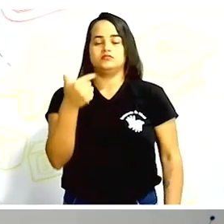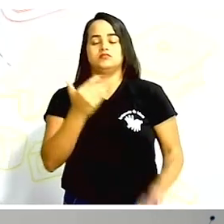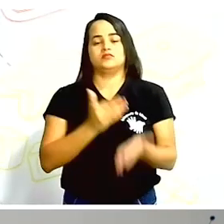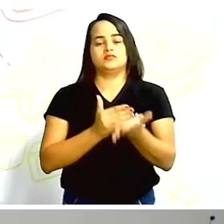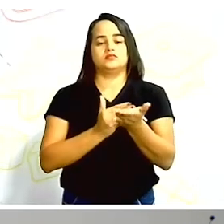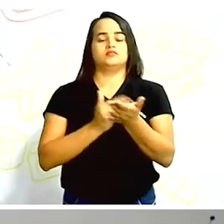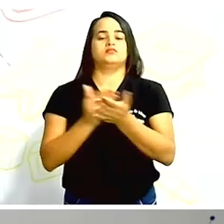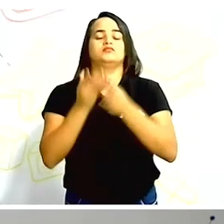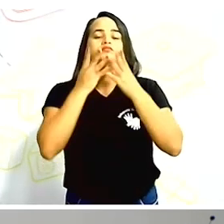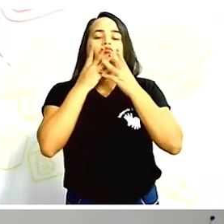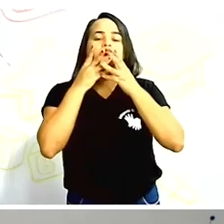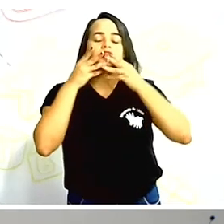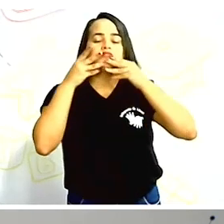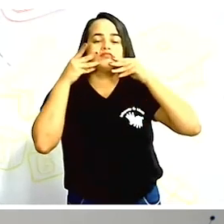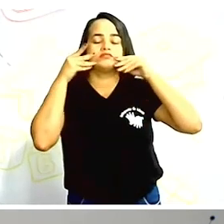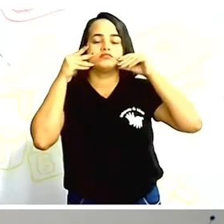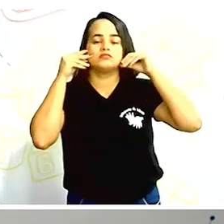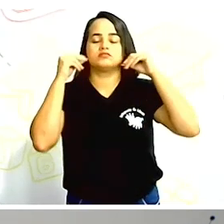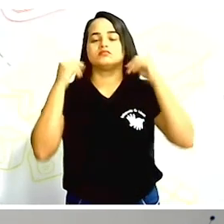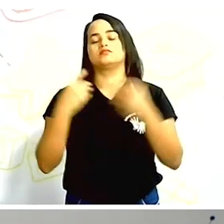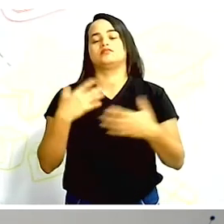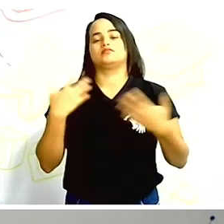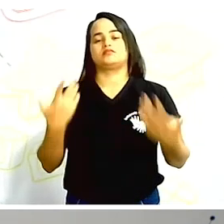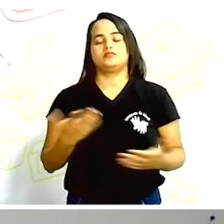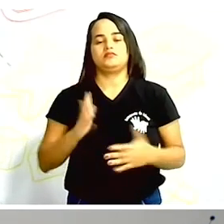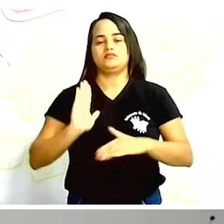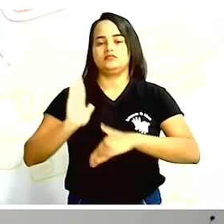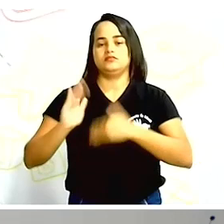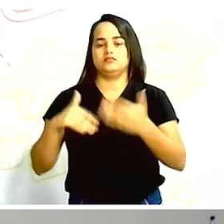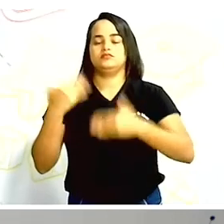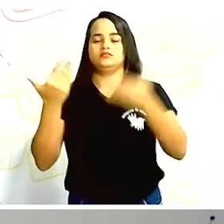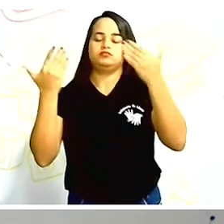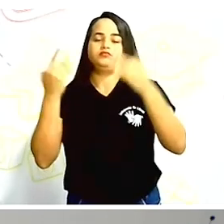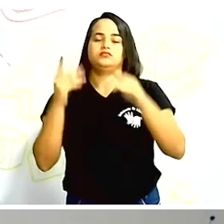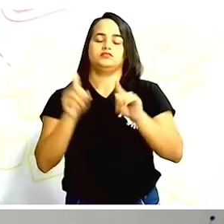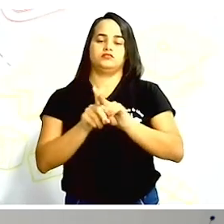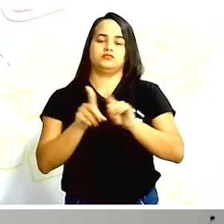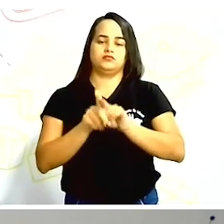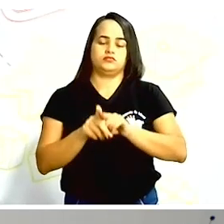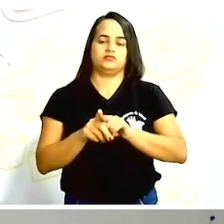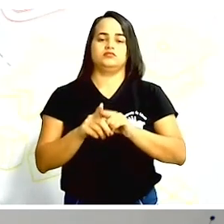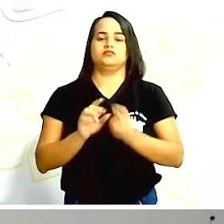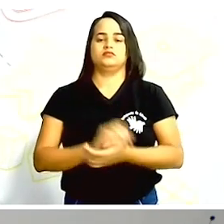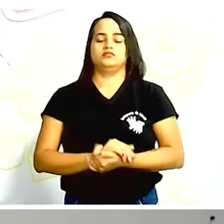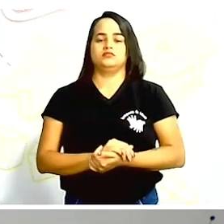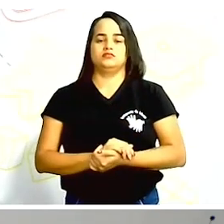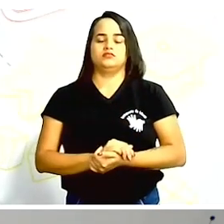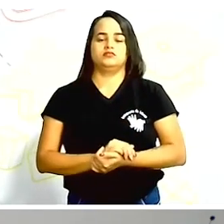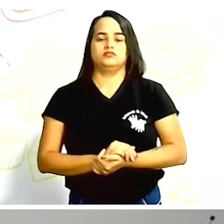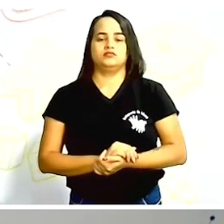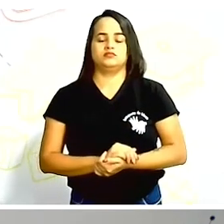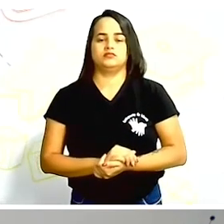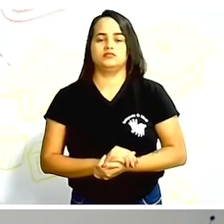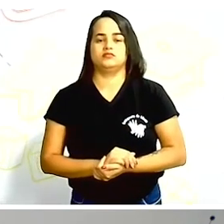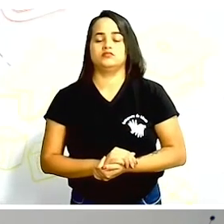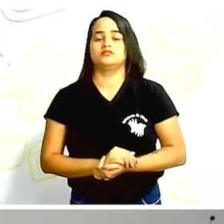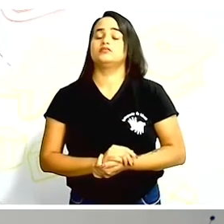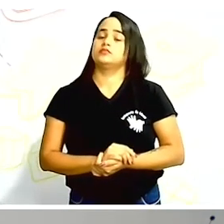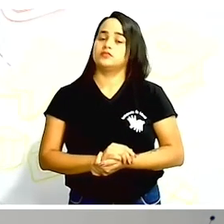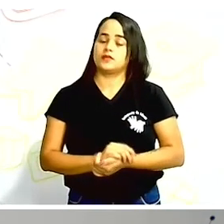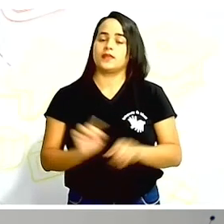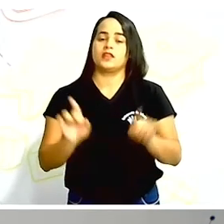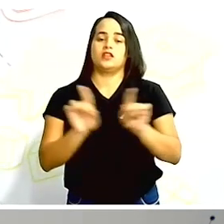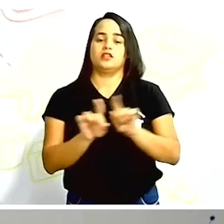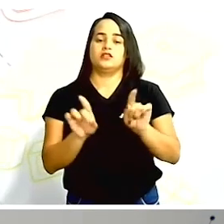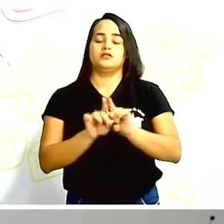né, o processo da puberdade. E daí, estimula o crescimento dos pelos no corpo. Como eu falei também,